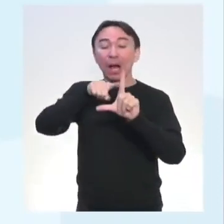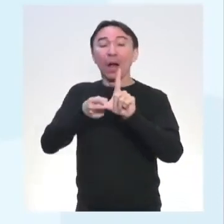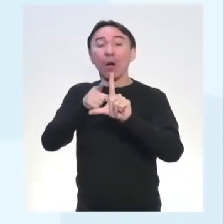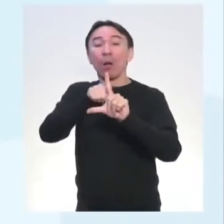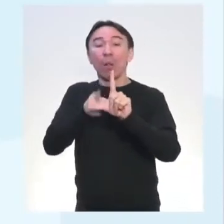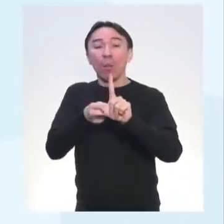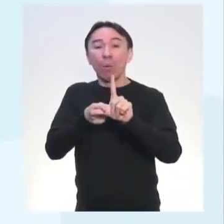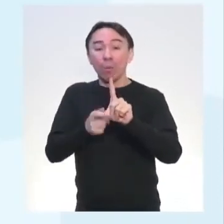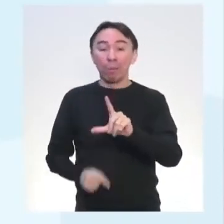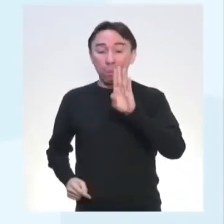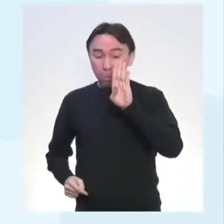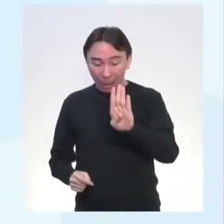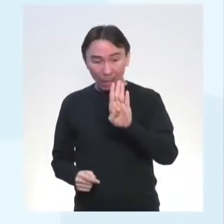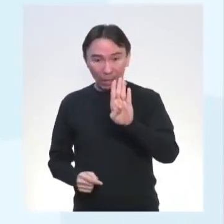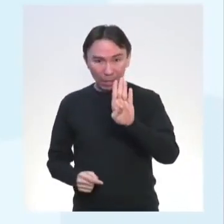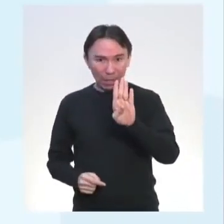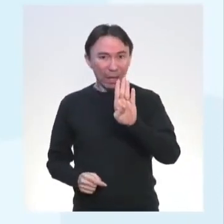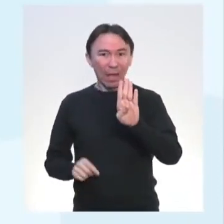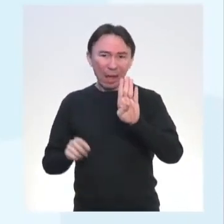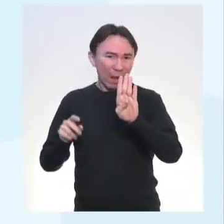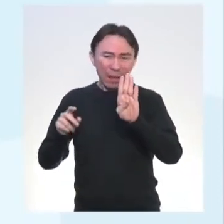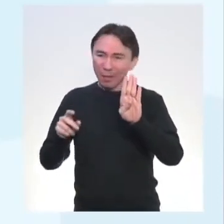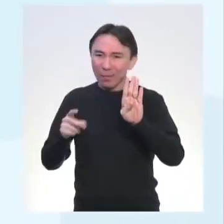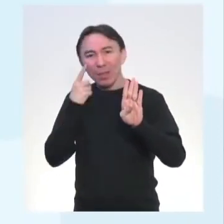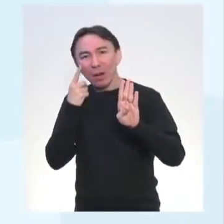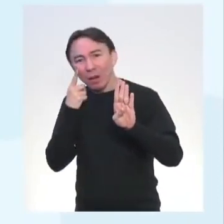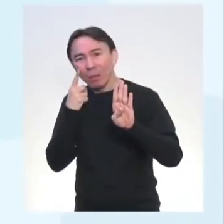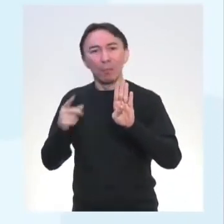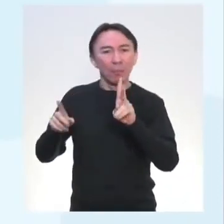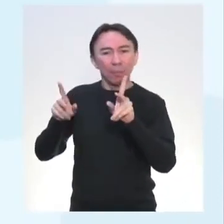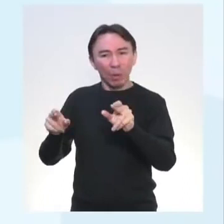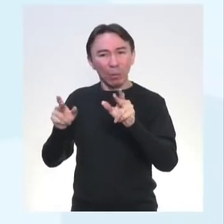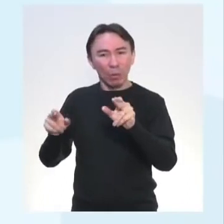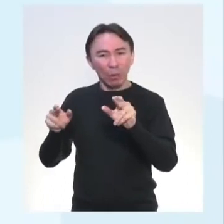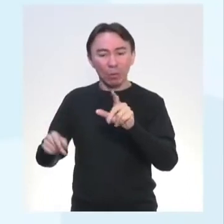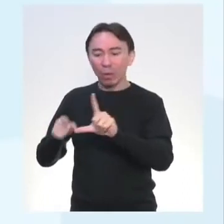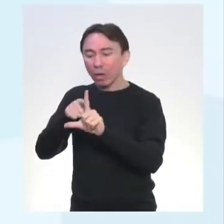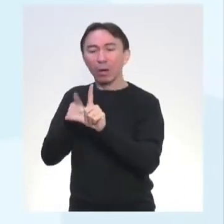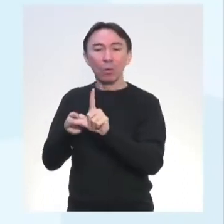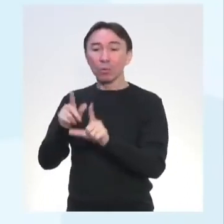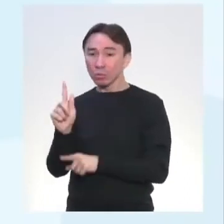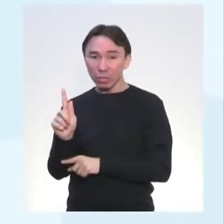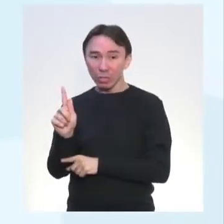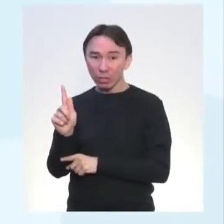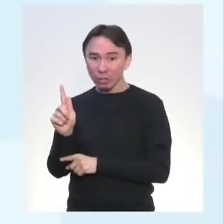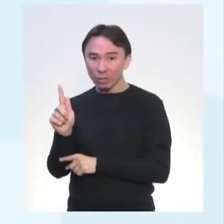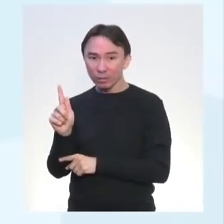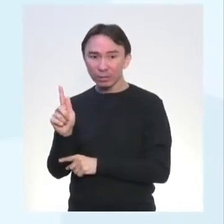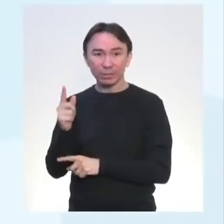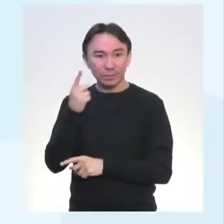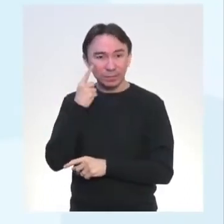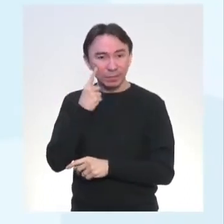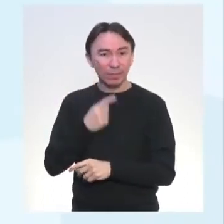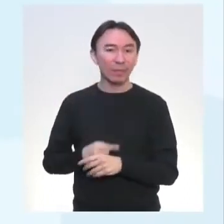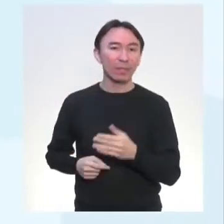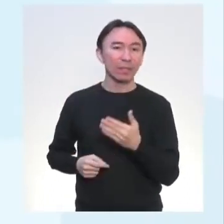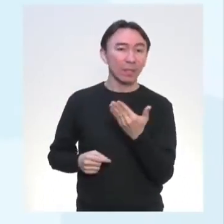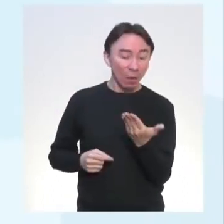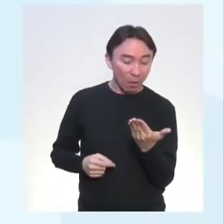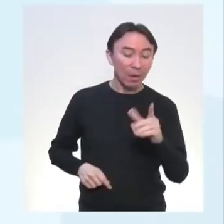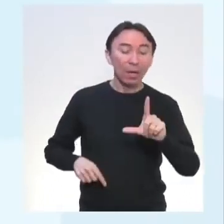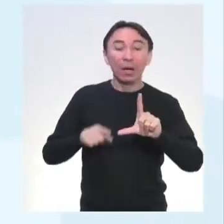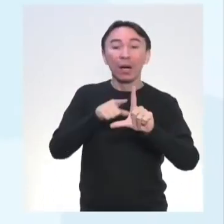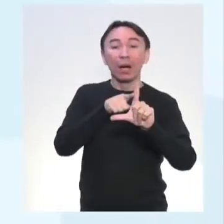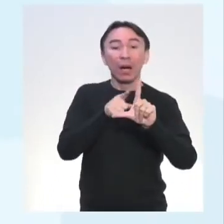ele é correspondente ao ângulo G. Olha lá, que bonitinho, né? E o ângulo C é